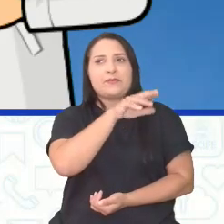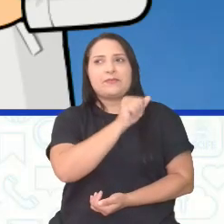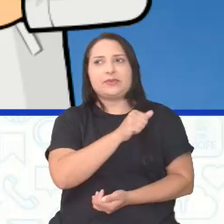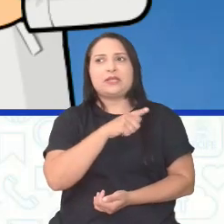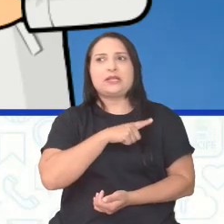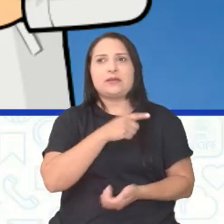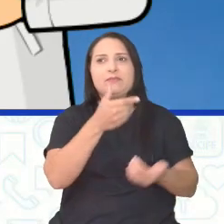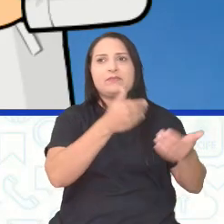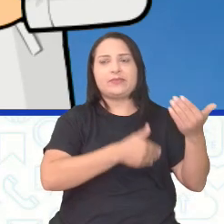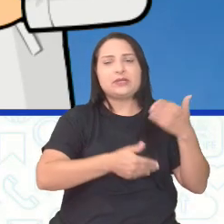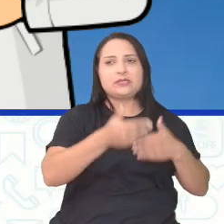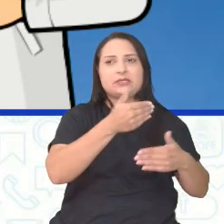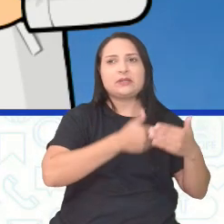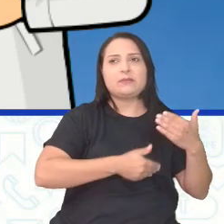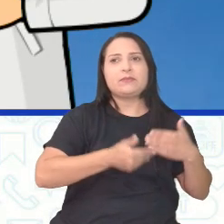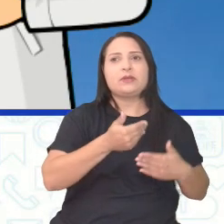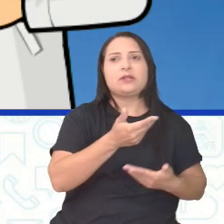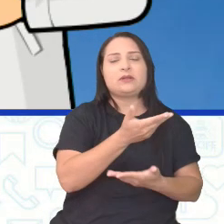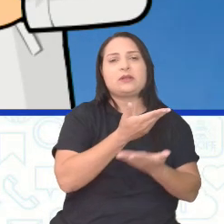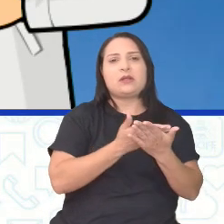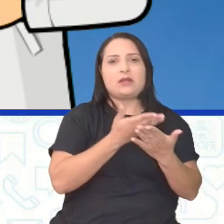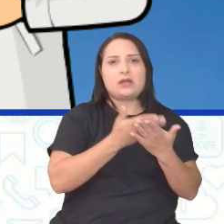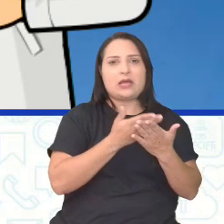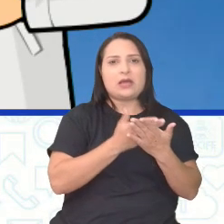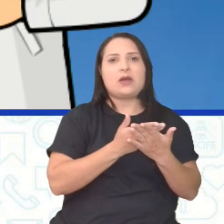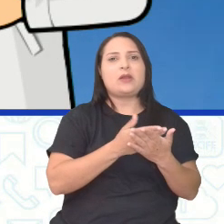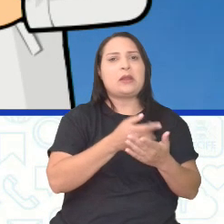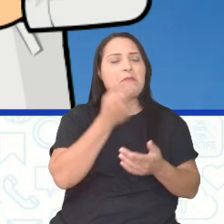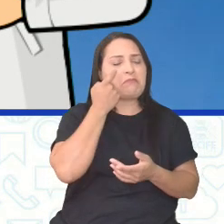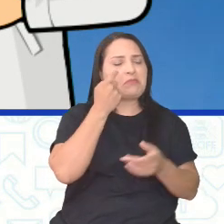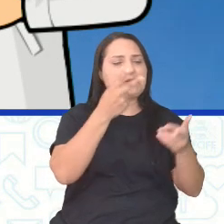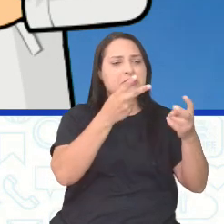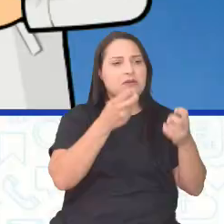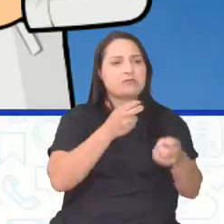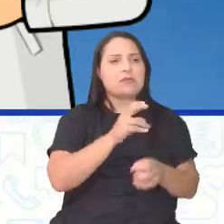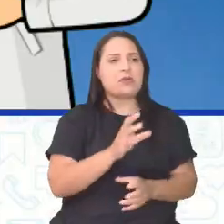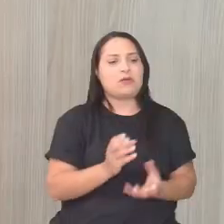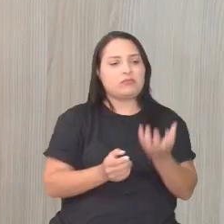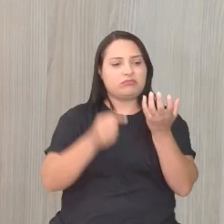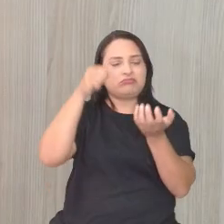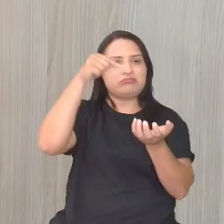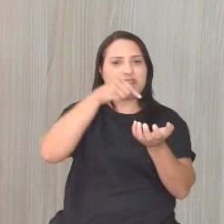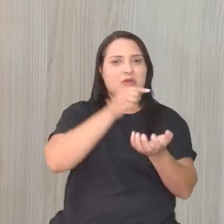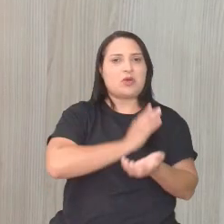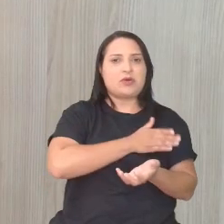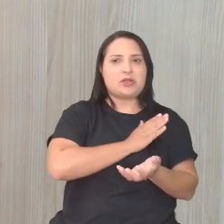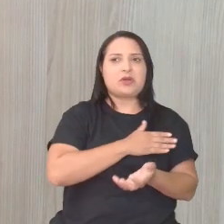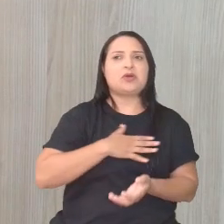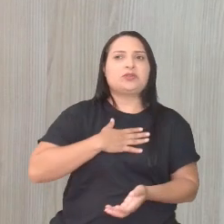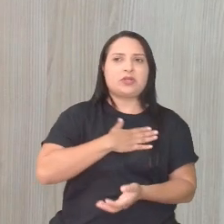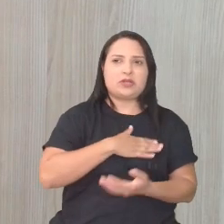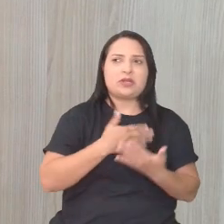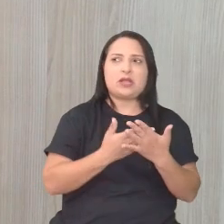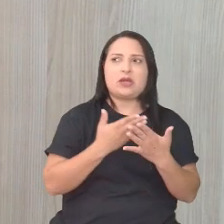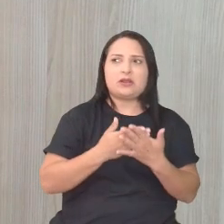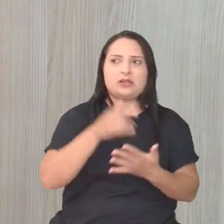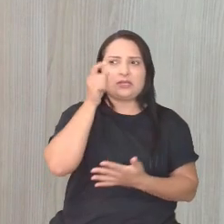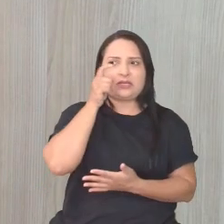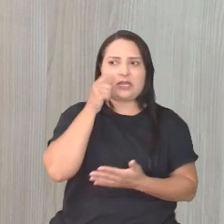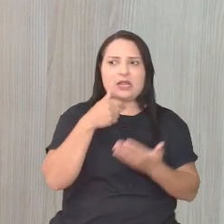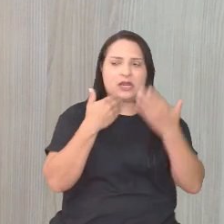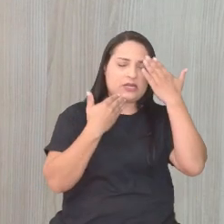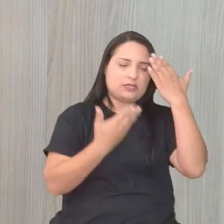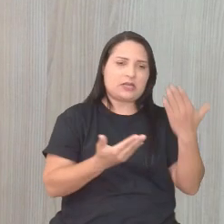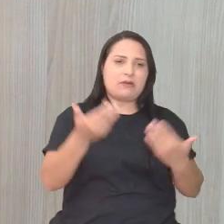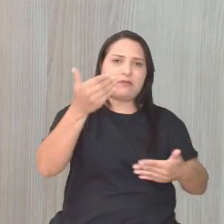mostrou, o coração. Ele está bastante atento e está gostando muito da nossa aula, está achando bem interessante. Então, Já agradecer a